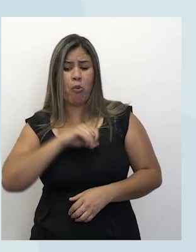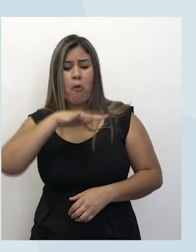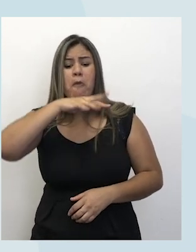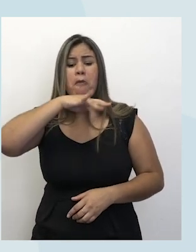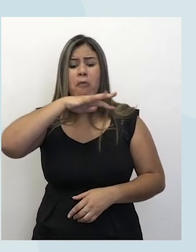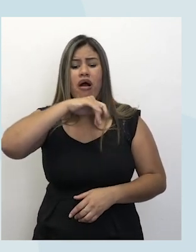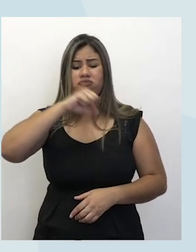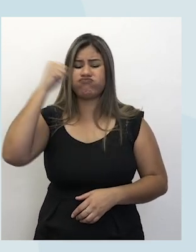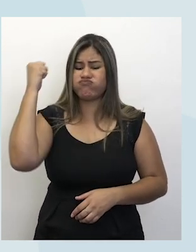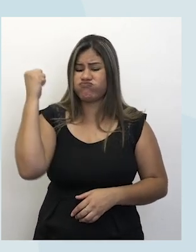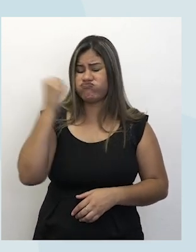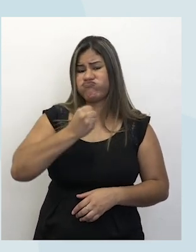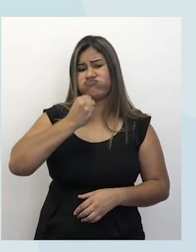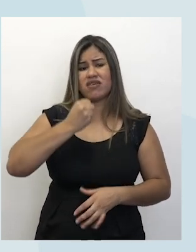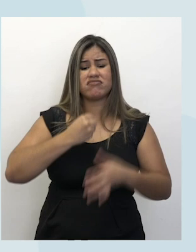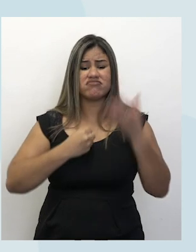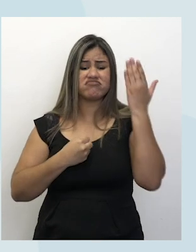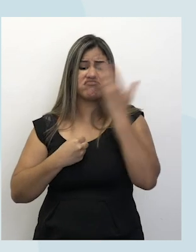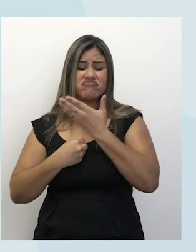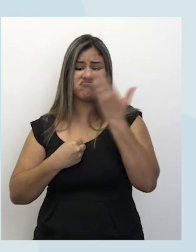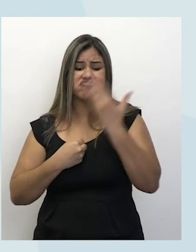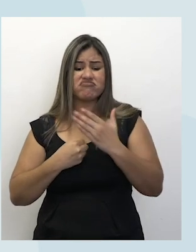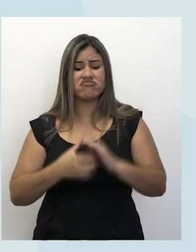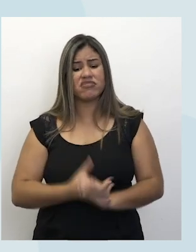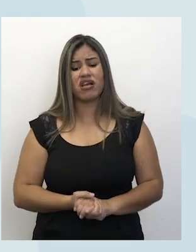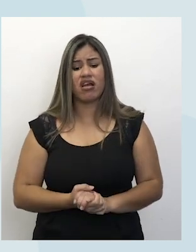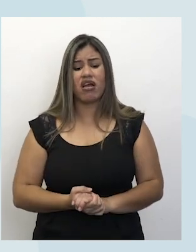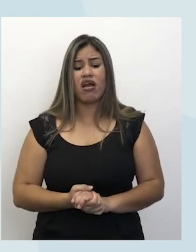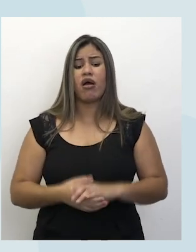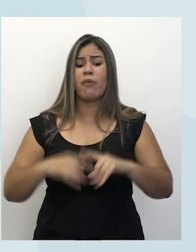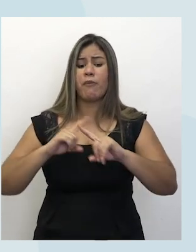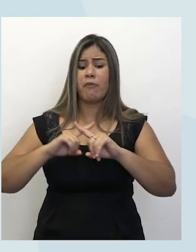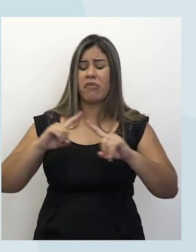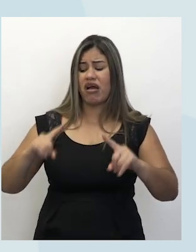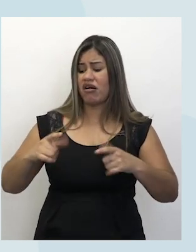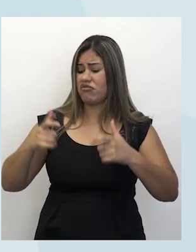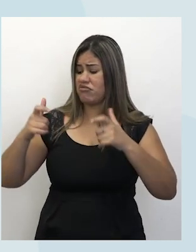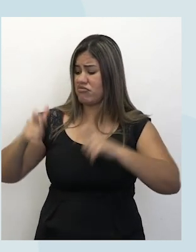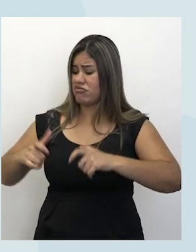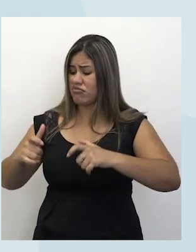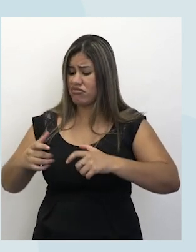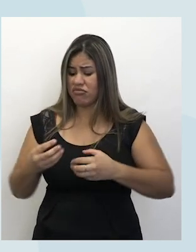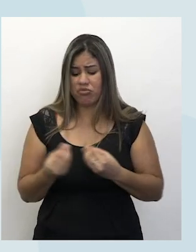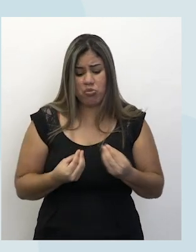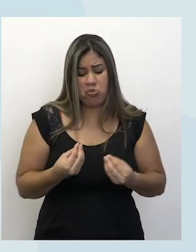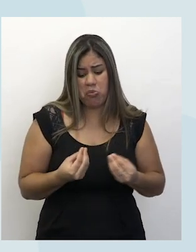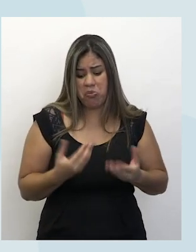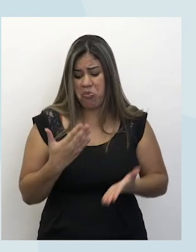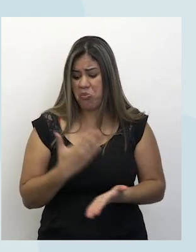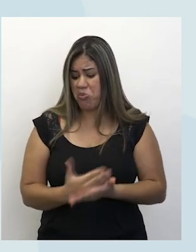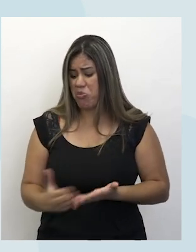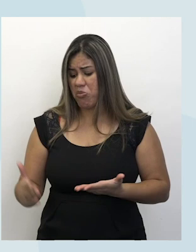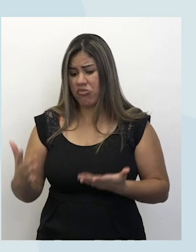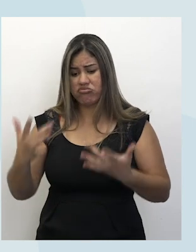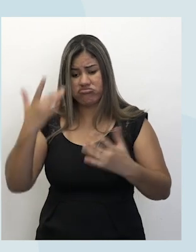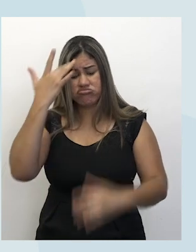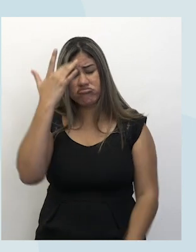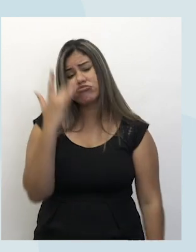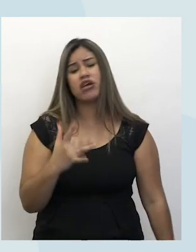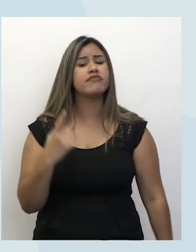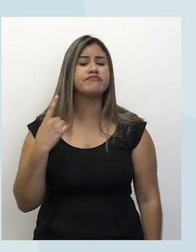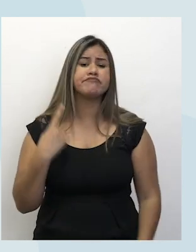se vê que dias há que na alma me tem posto um não sei que que nasce não sei onde vem não sei como e dói não sei porquê